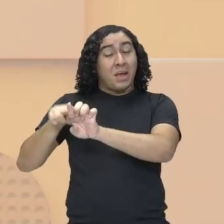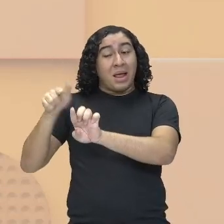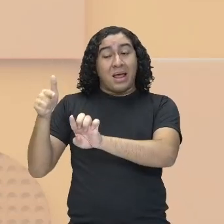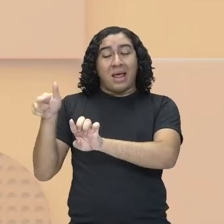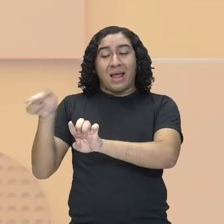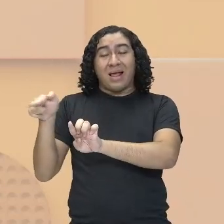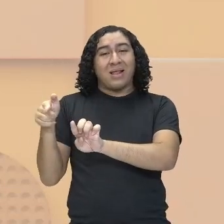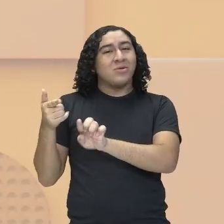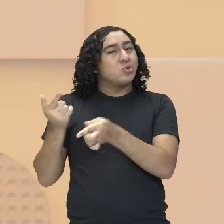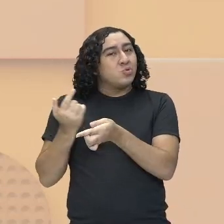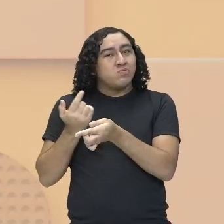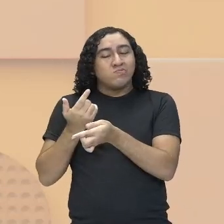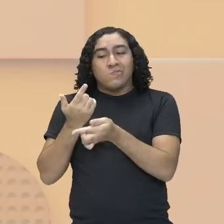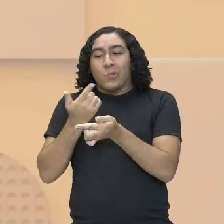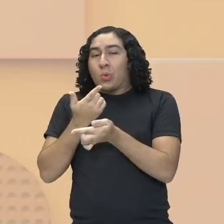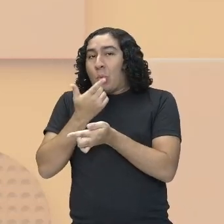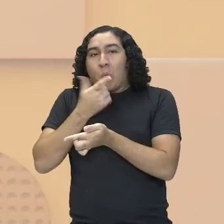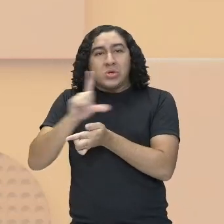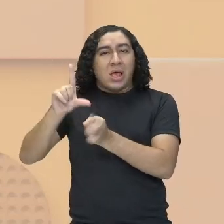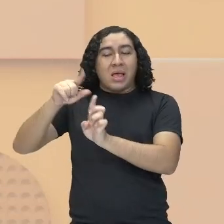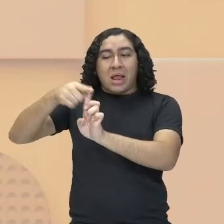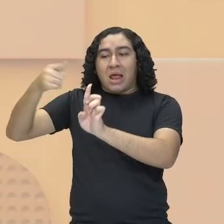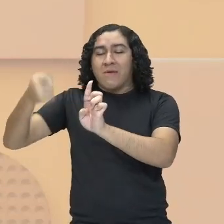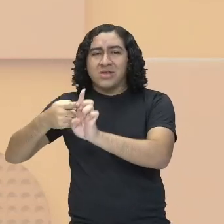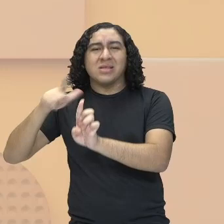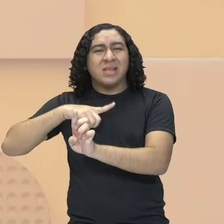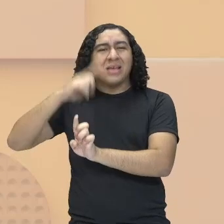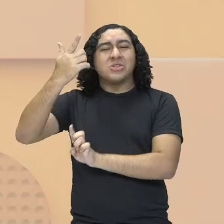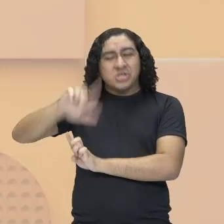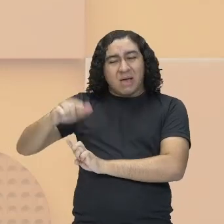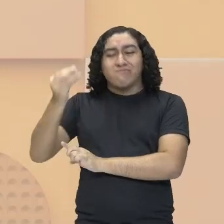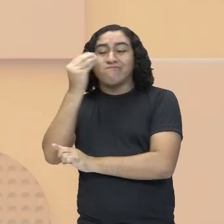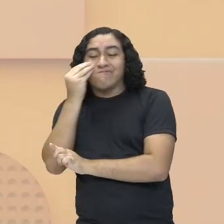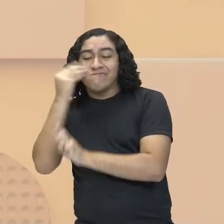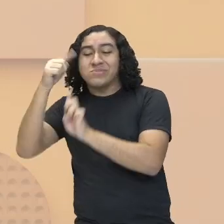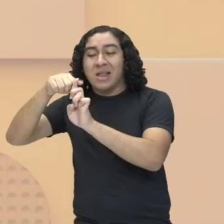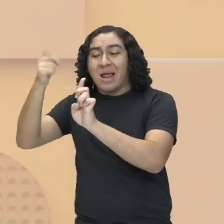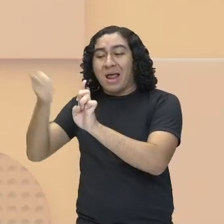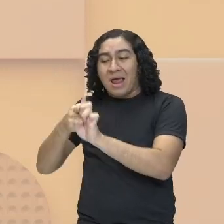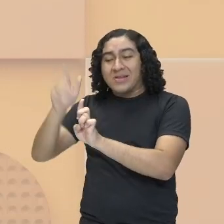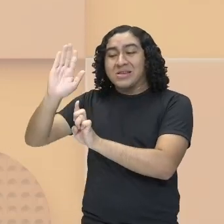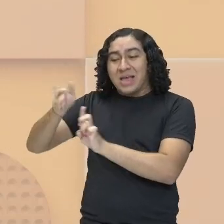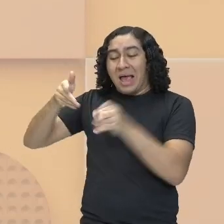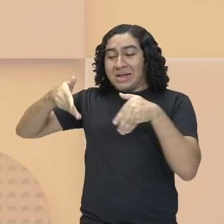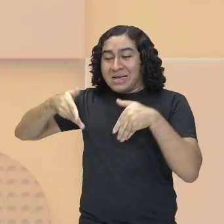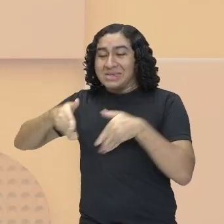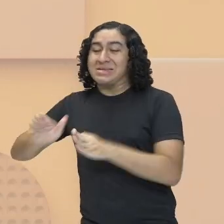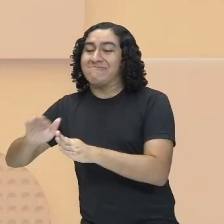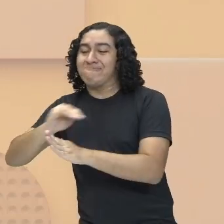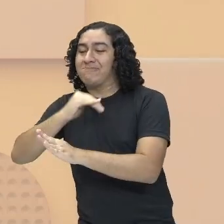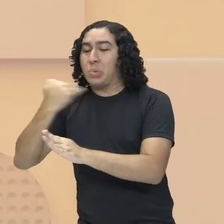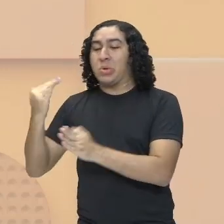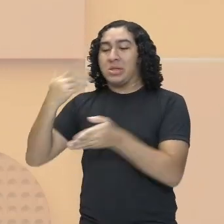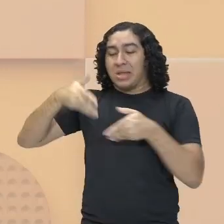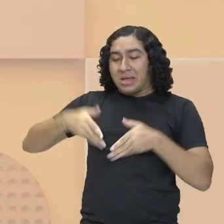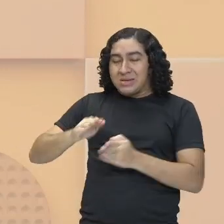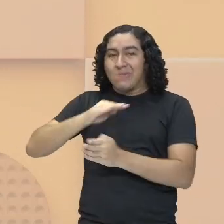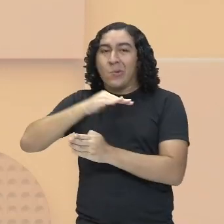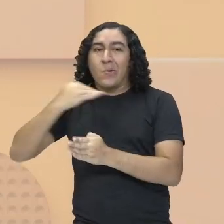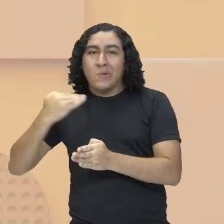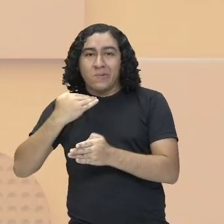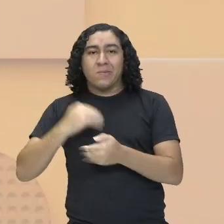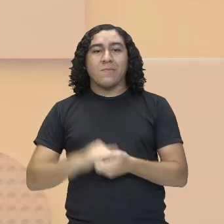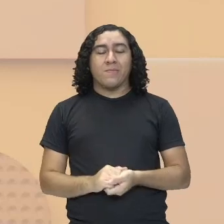filhos vivos, né? Ela teve muitas gestações, alguns morreram após o parto, né? E outros eram